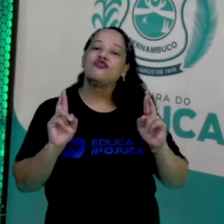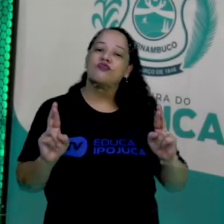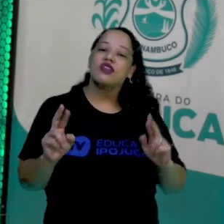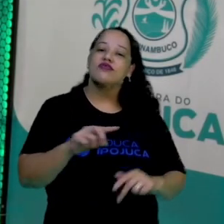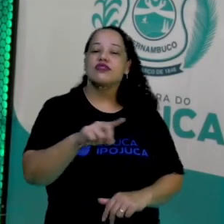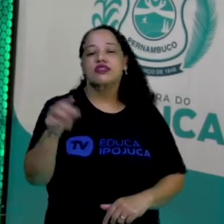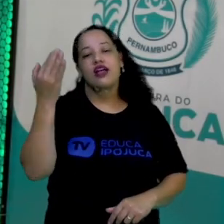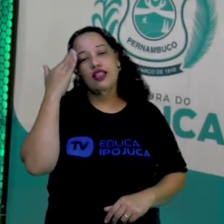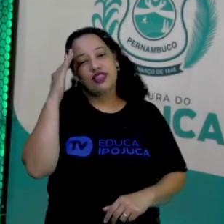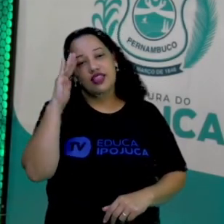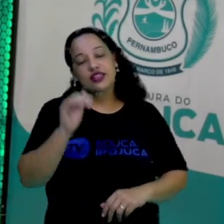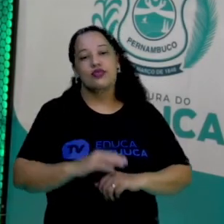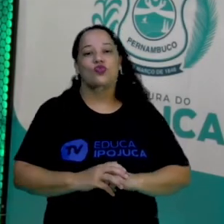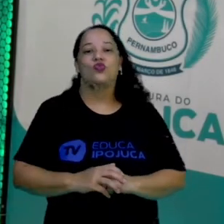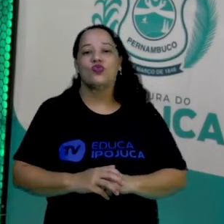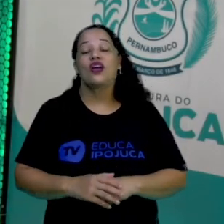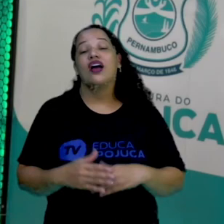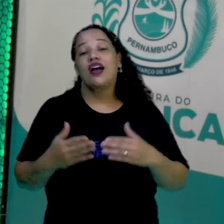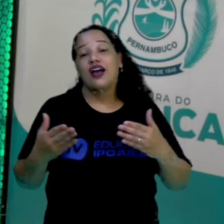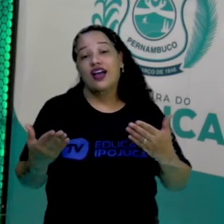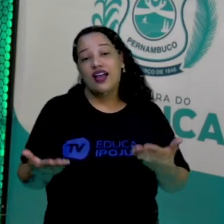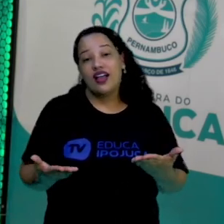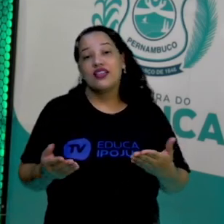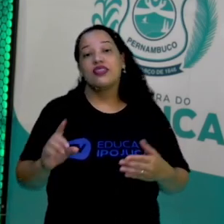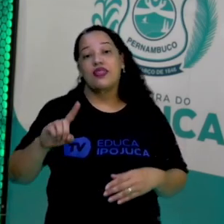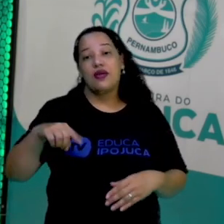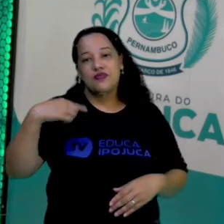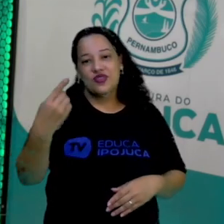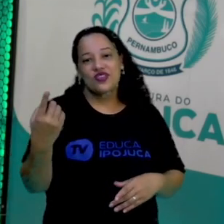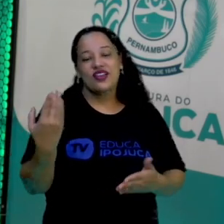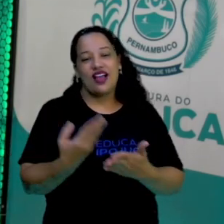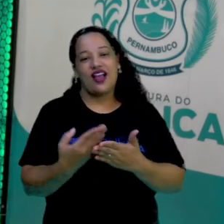entendido um pouco a aula de hoje. Com certeza, vamos nos ver nas